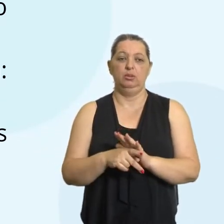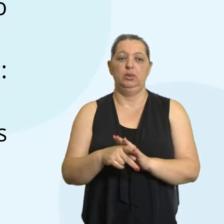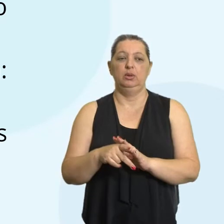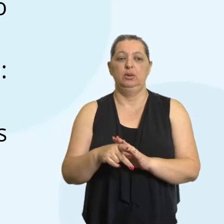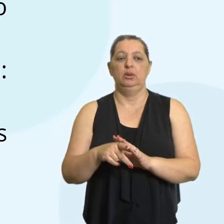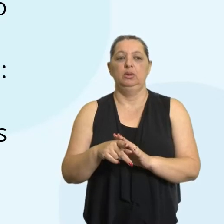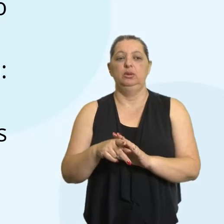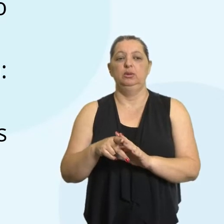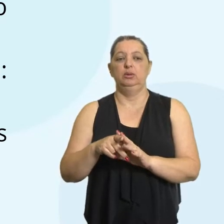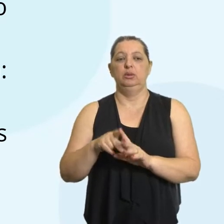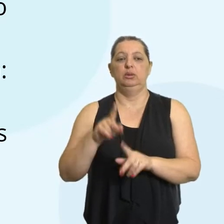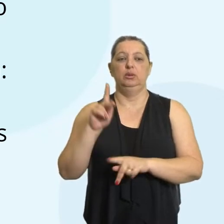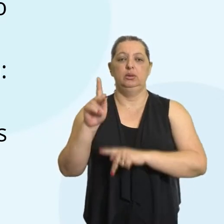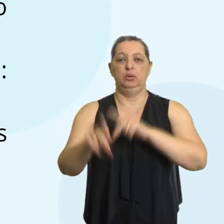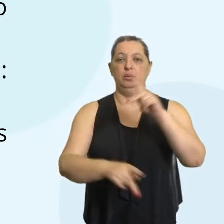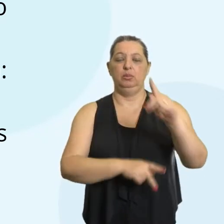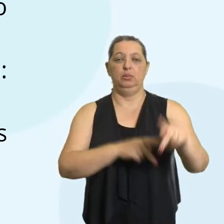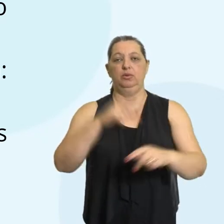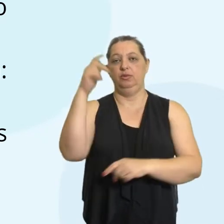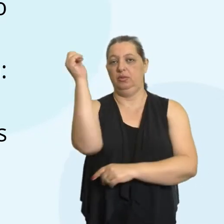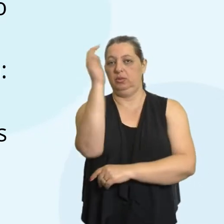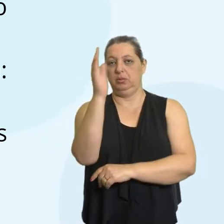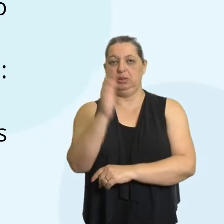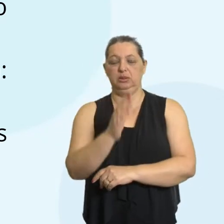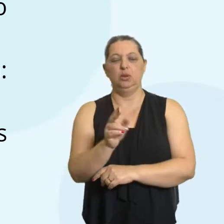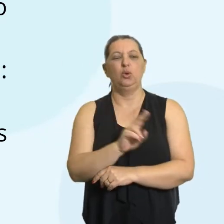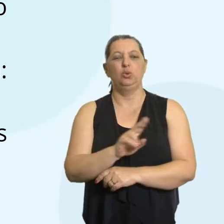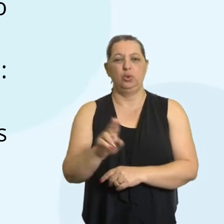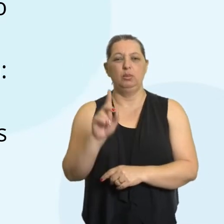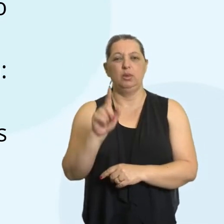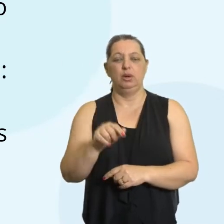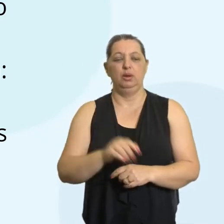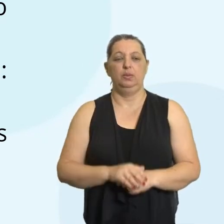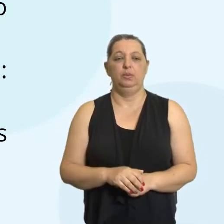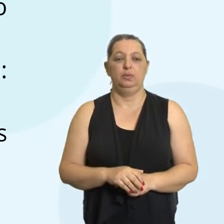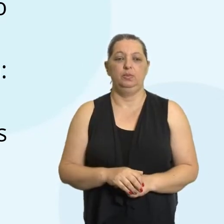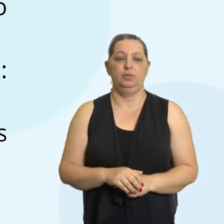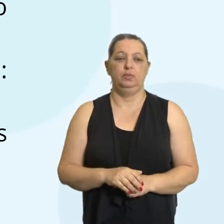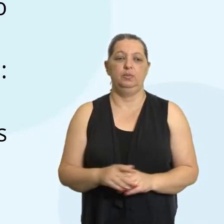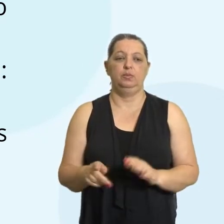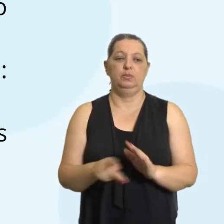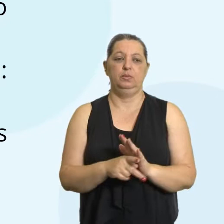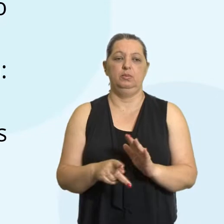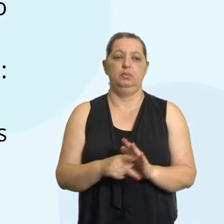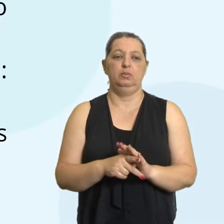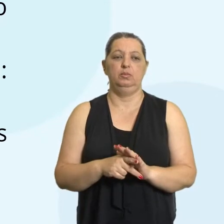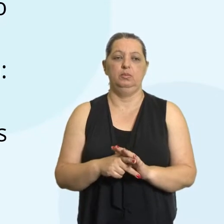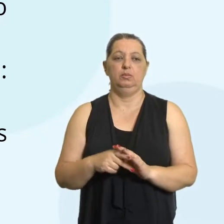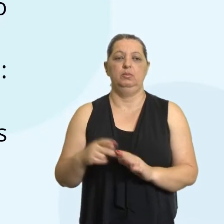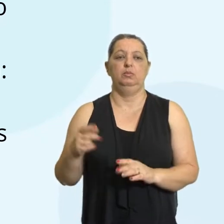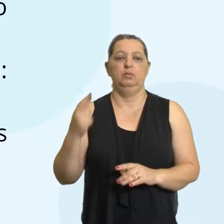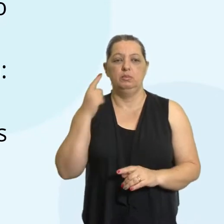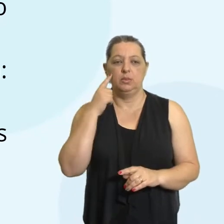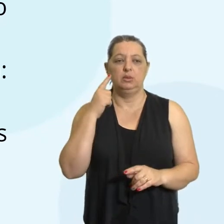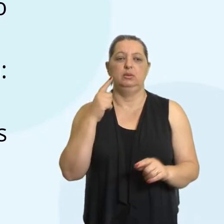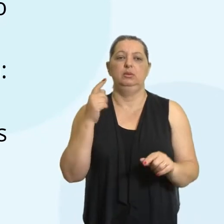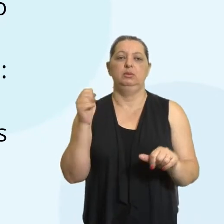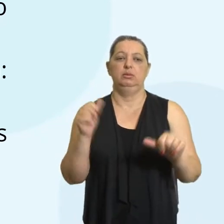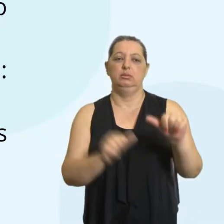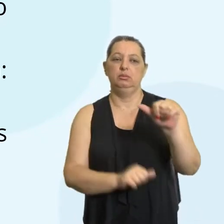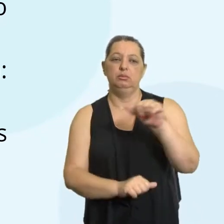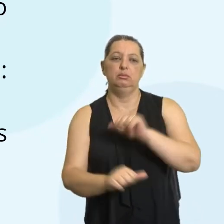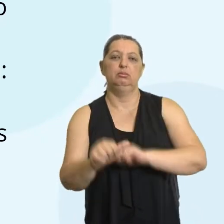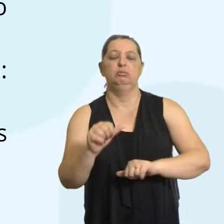do povo brasileiro na então o nome inclusive do componente é ressignificando a formação do povo brasileiro